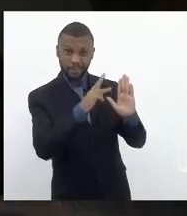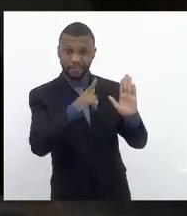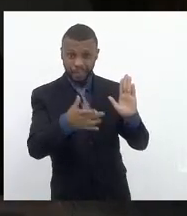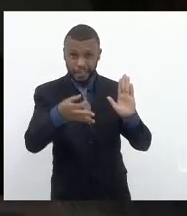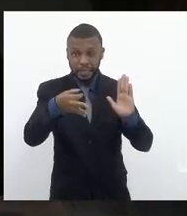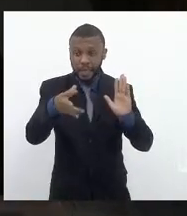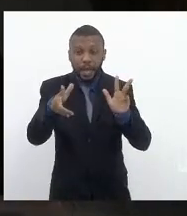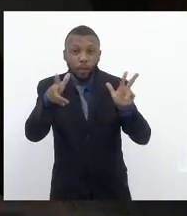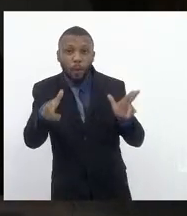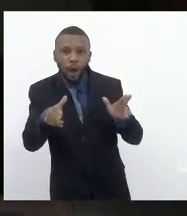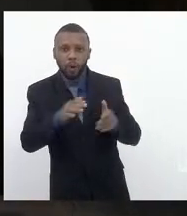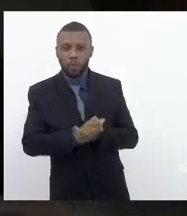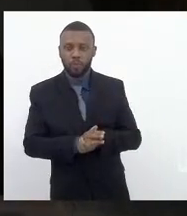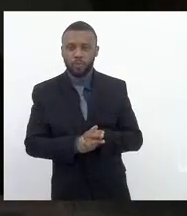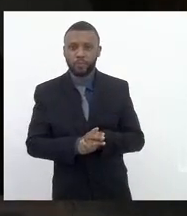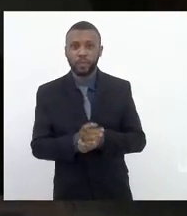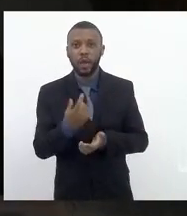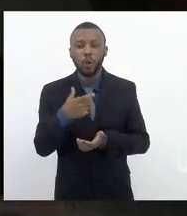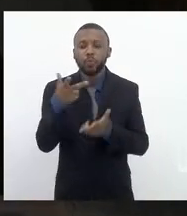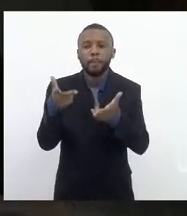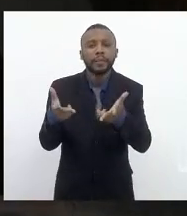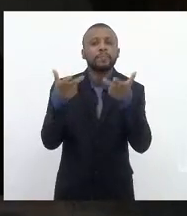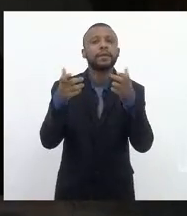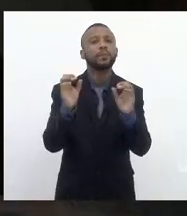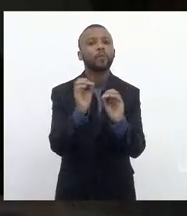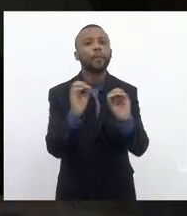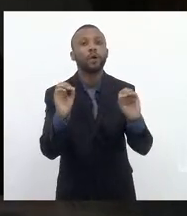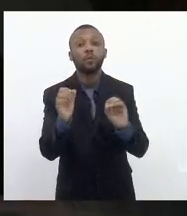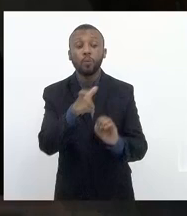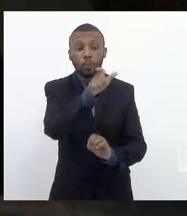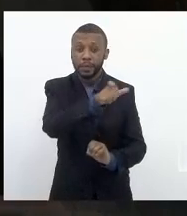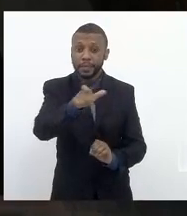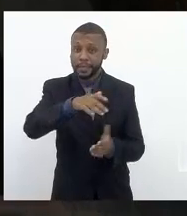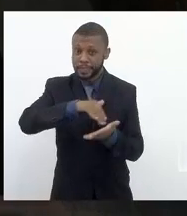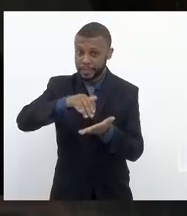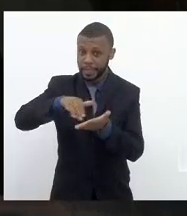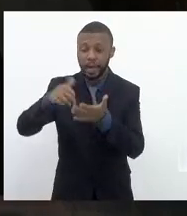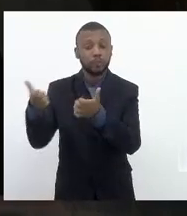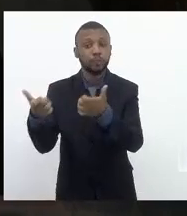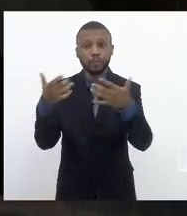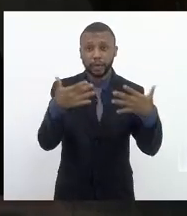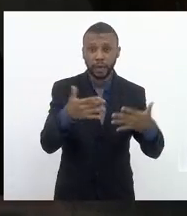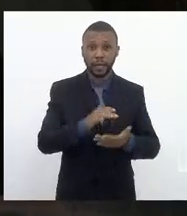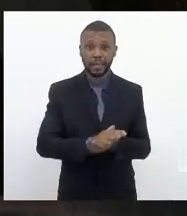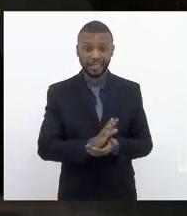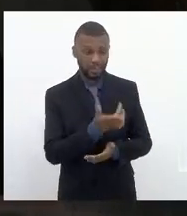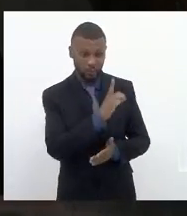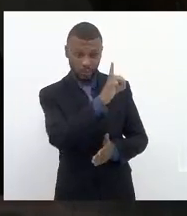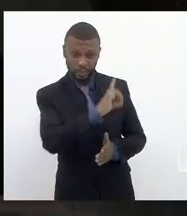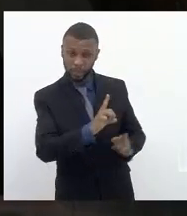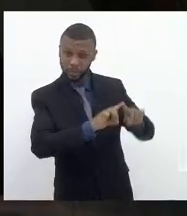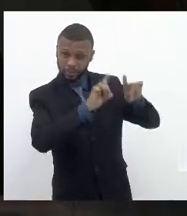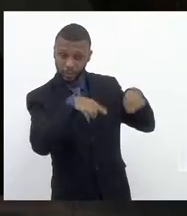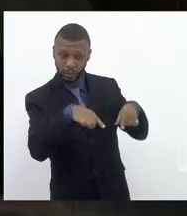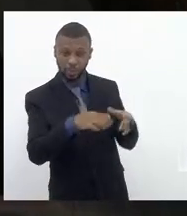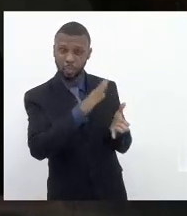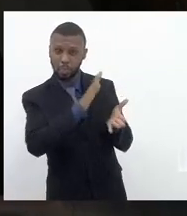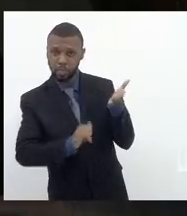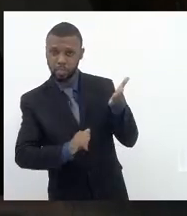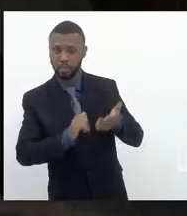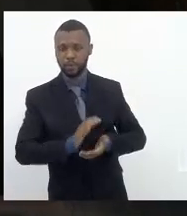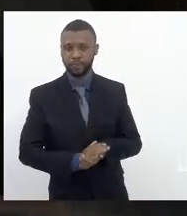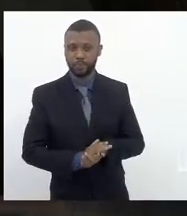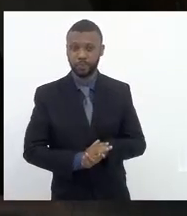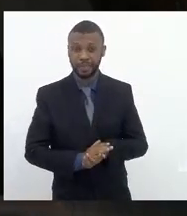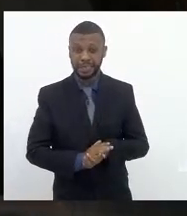vamos retirar direitos eu não ouvi nenhum secretário dizer não respeitaremos o